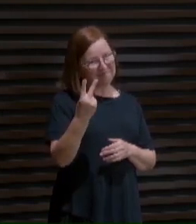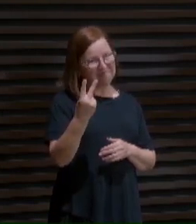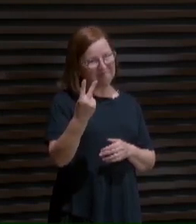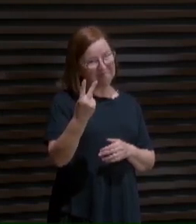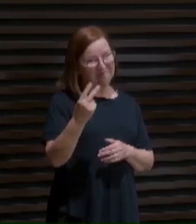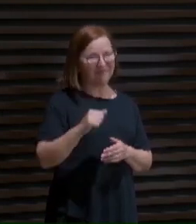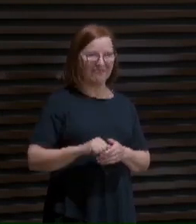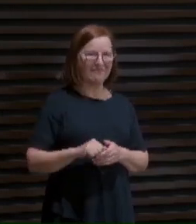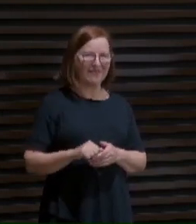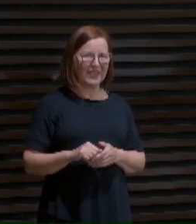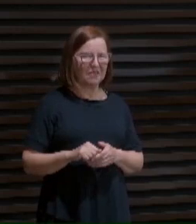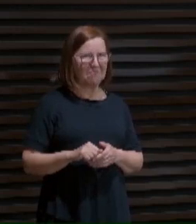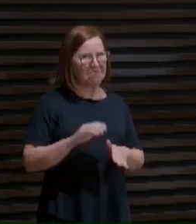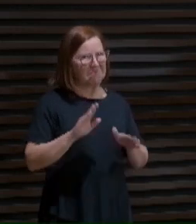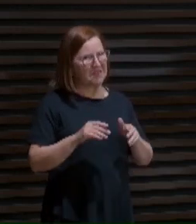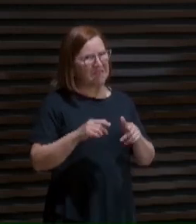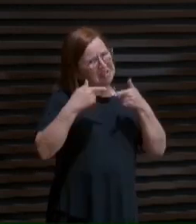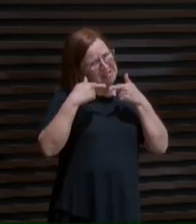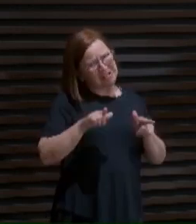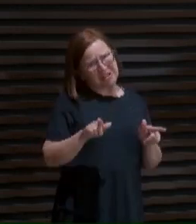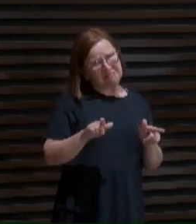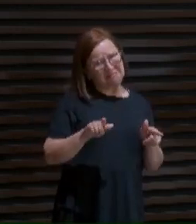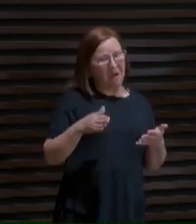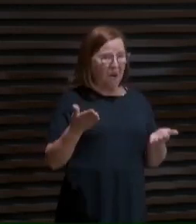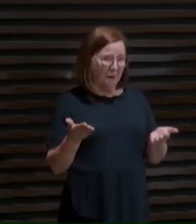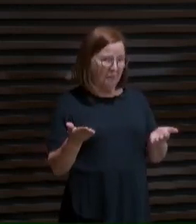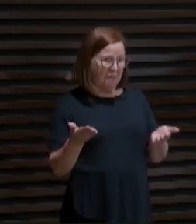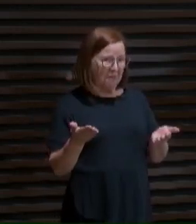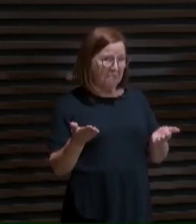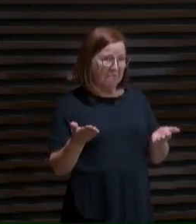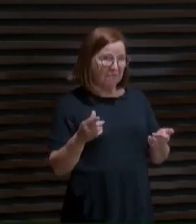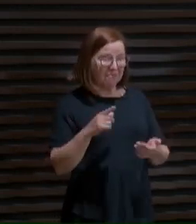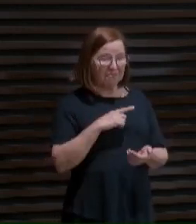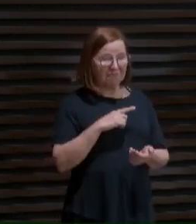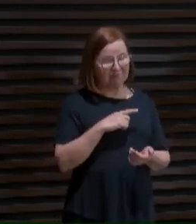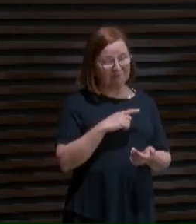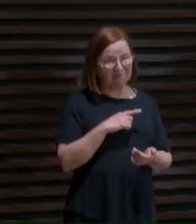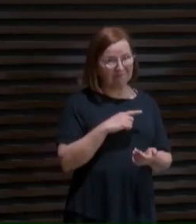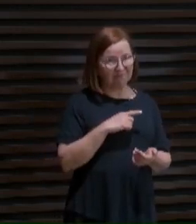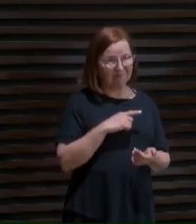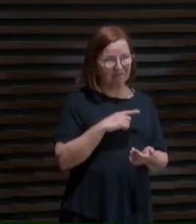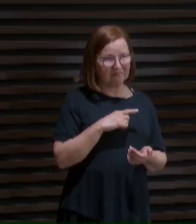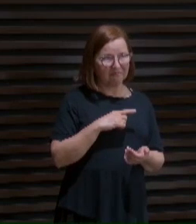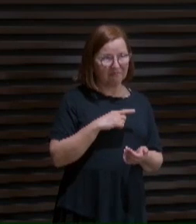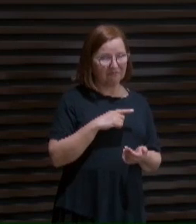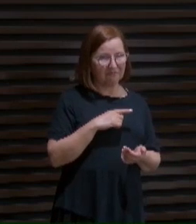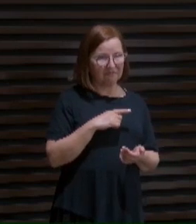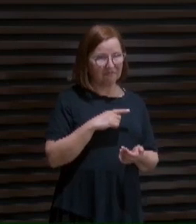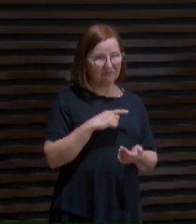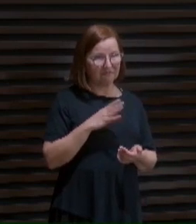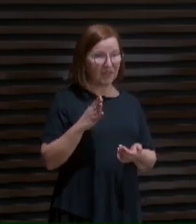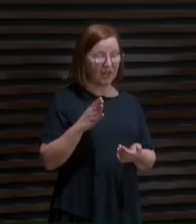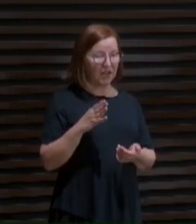Podia ser que ele fosse gêmeo de alguém, mas também pode ser que ele tenha aquilo que Tiago vai